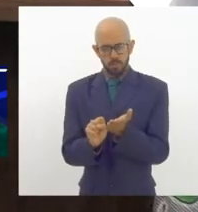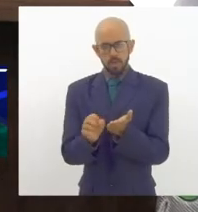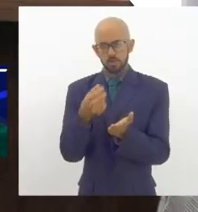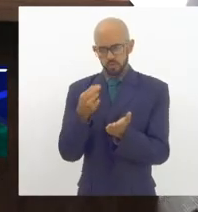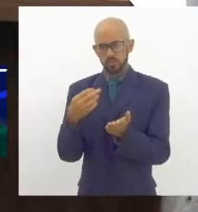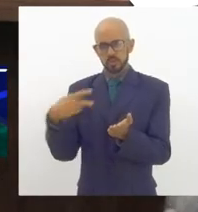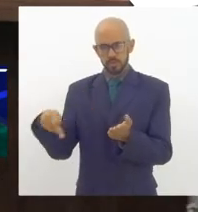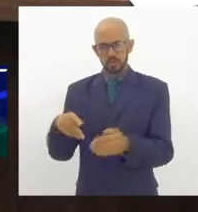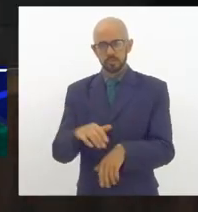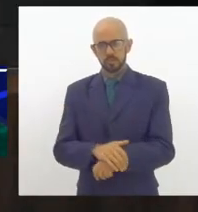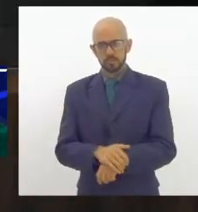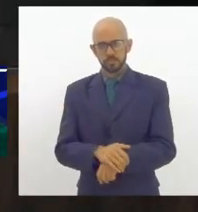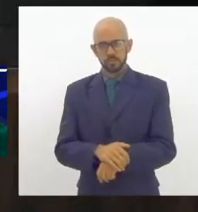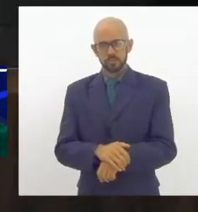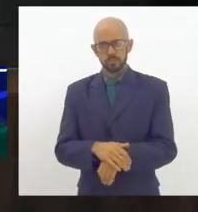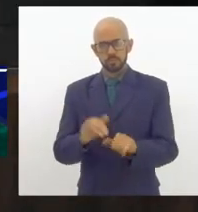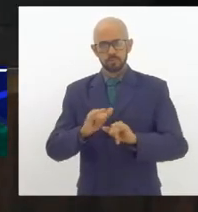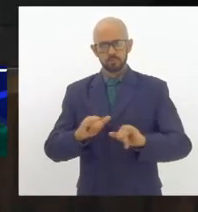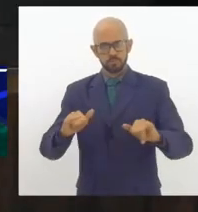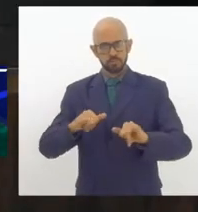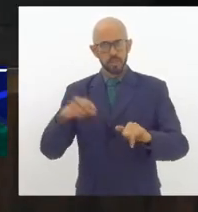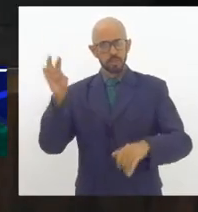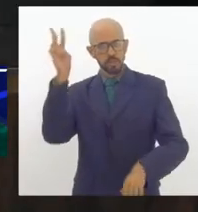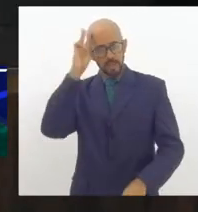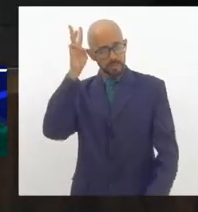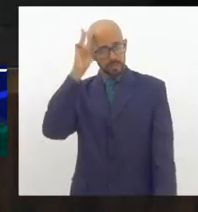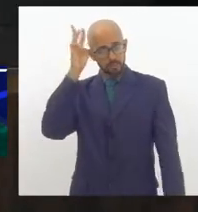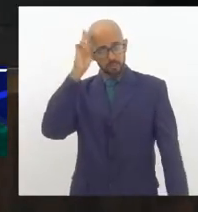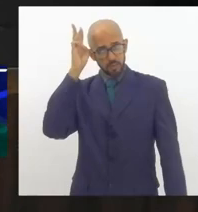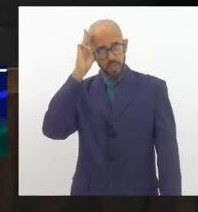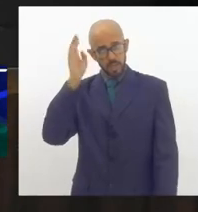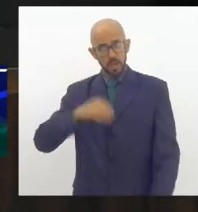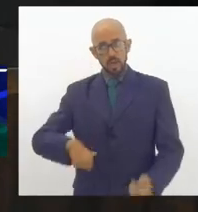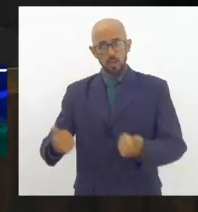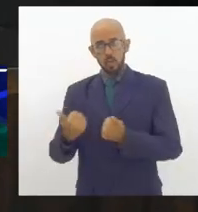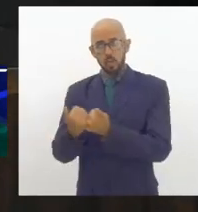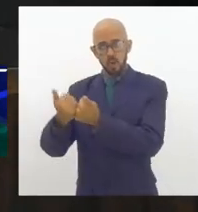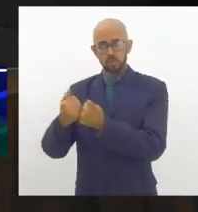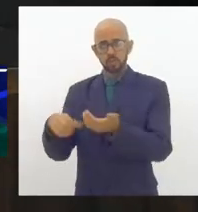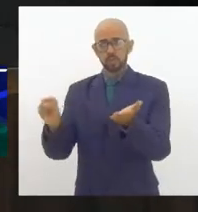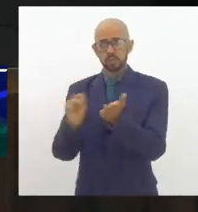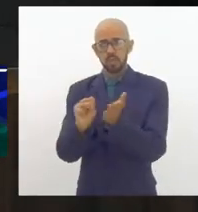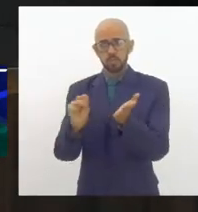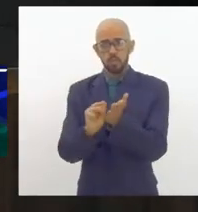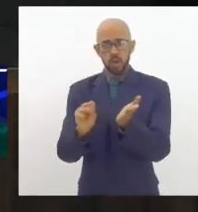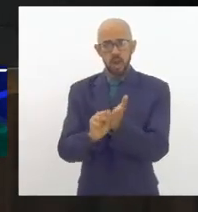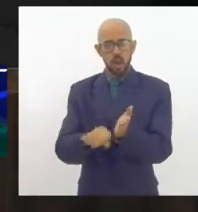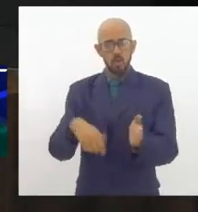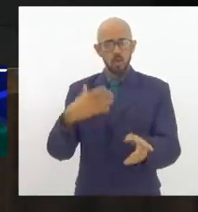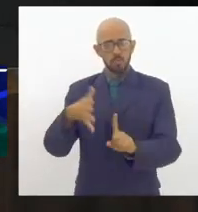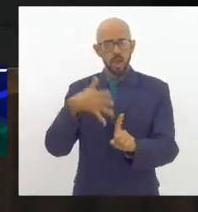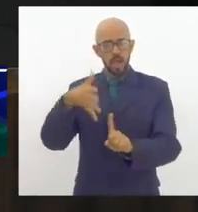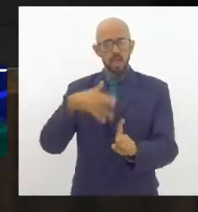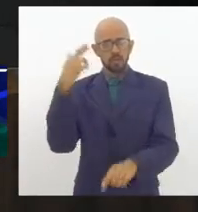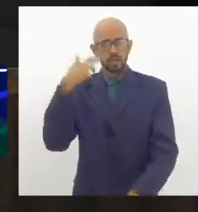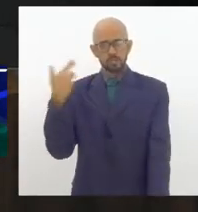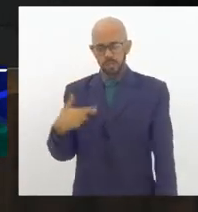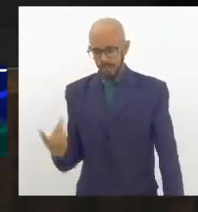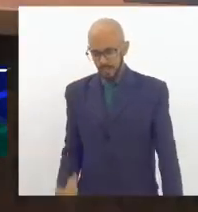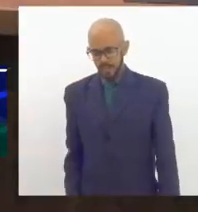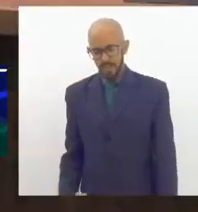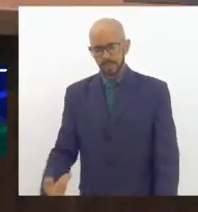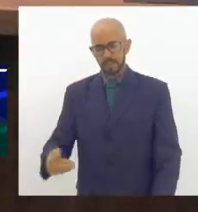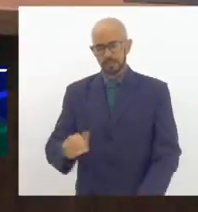já deu República 57 58 na próxima terça-feira com autoria do deputado Samuel com a palavra a deputada Renata